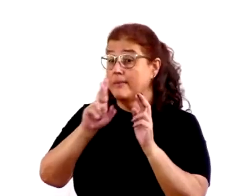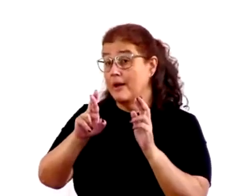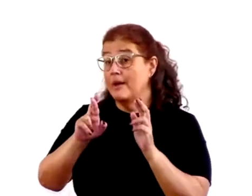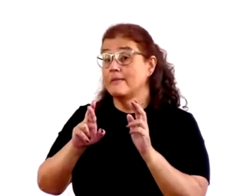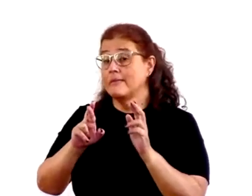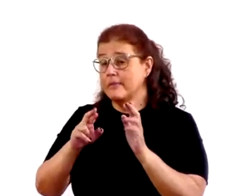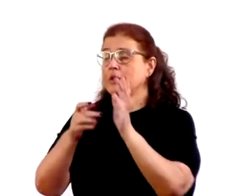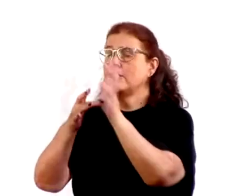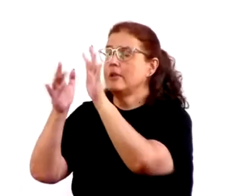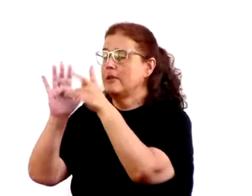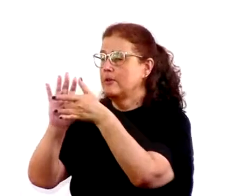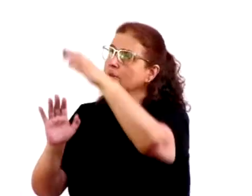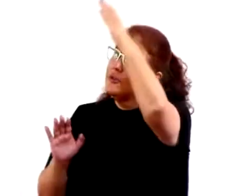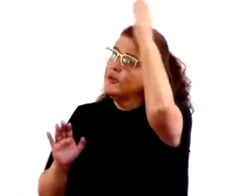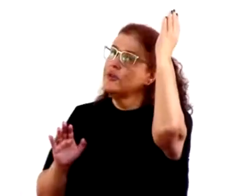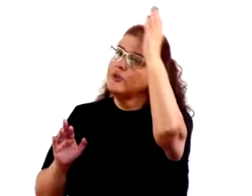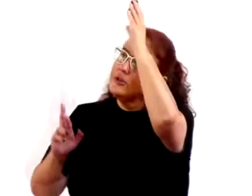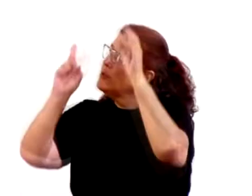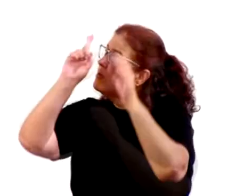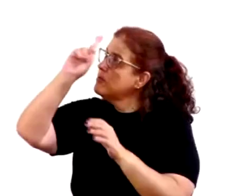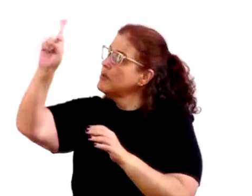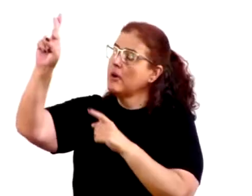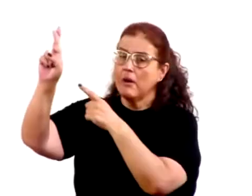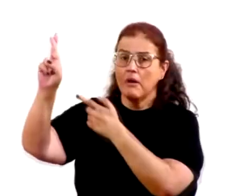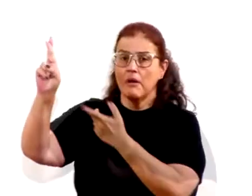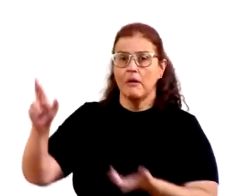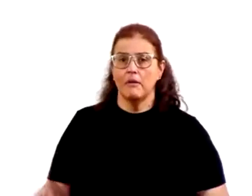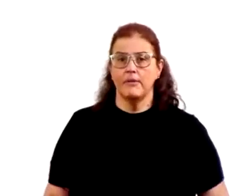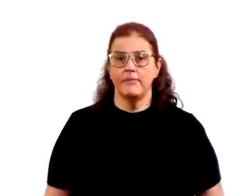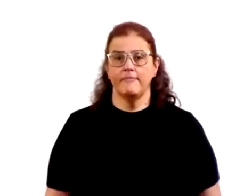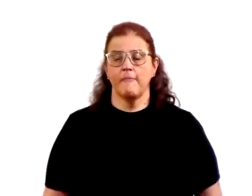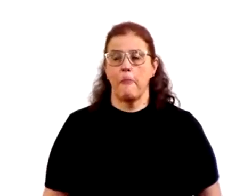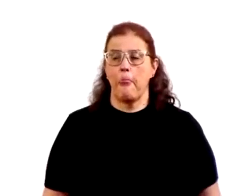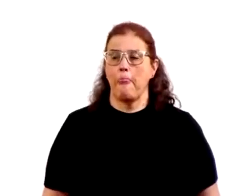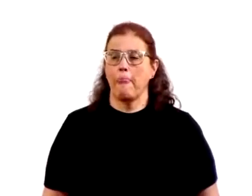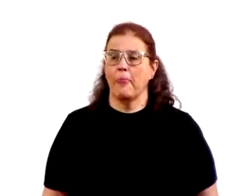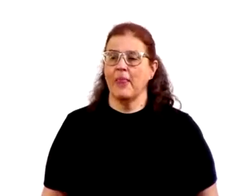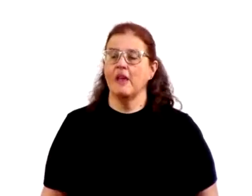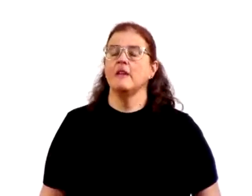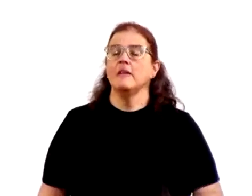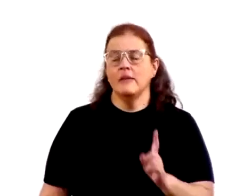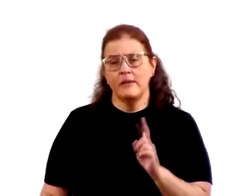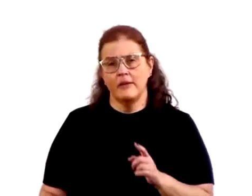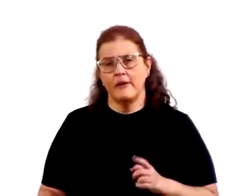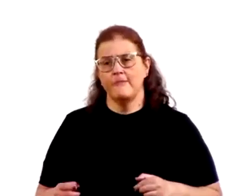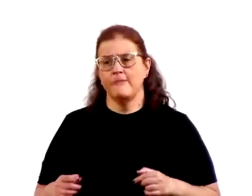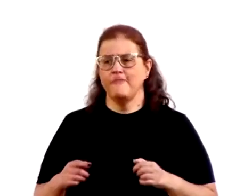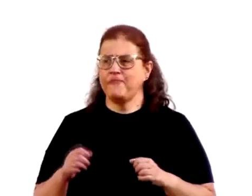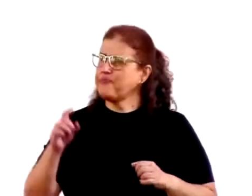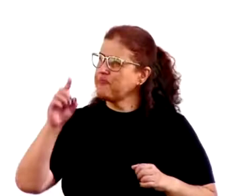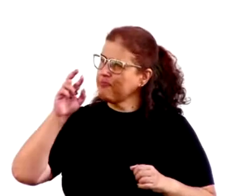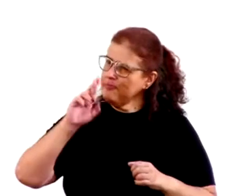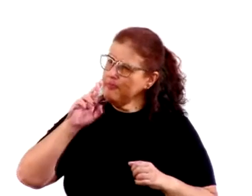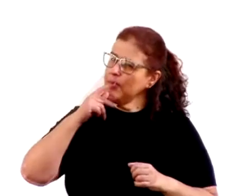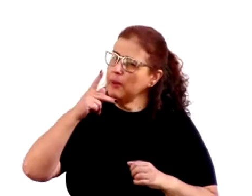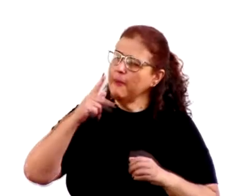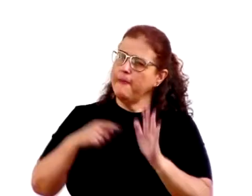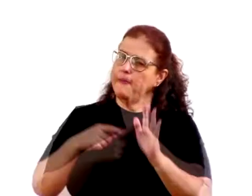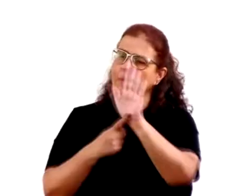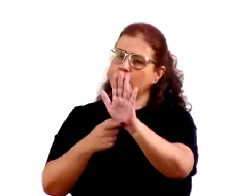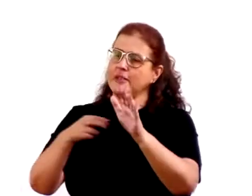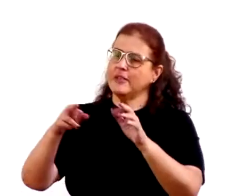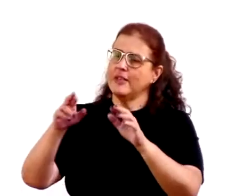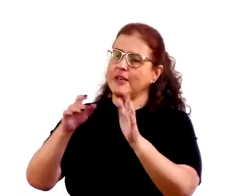Então o Salmo 24 aponta para Jesus como alguém realmente poderoso. Nós